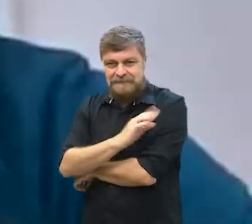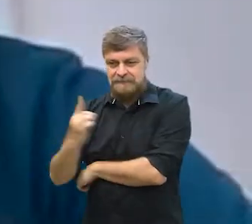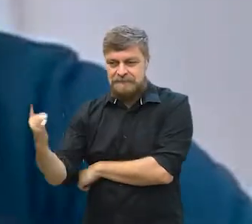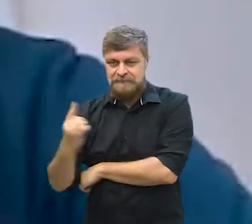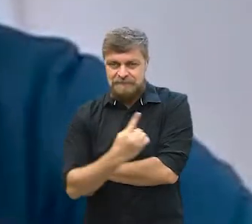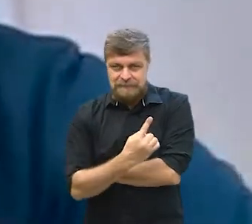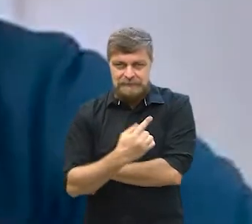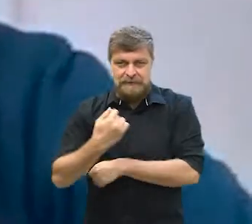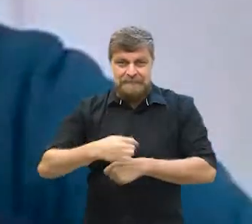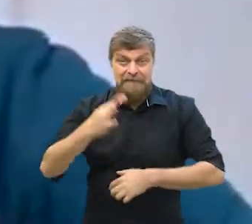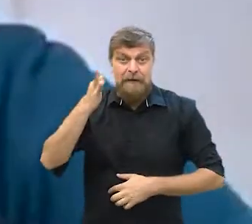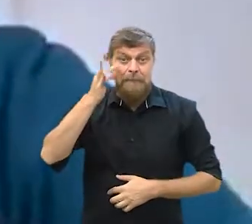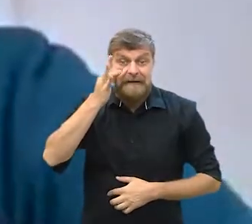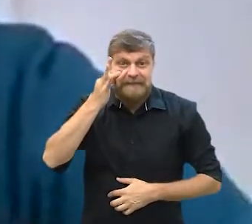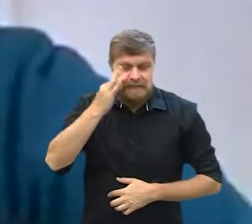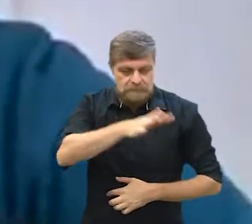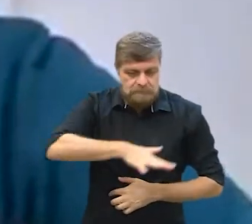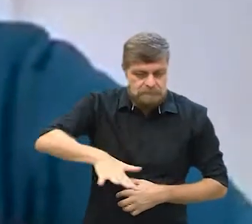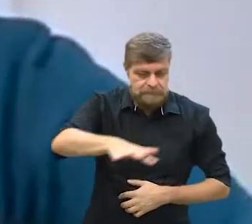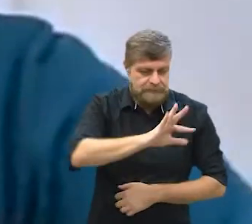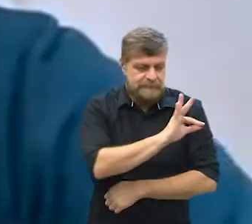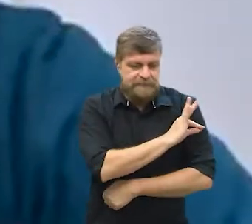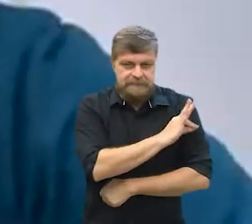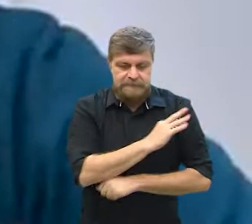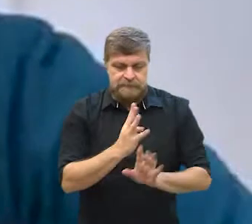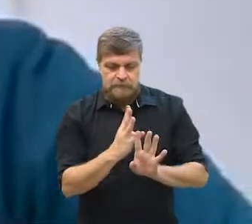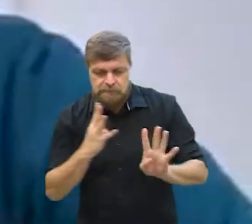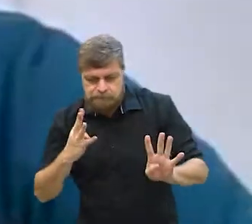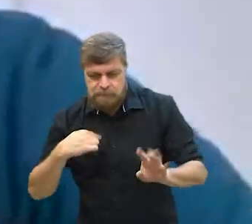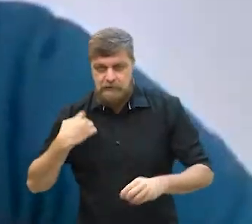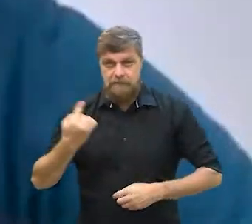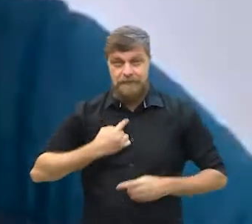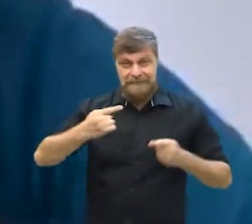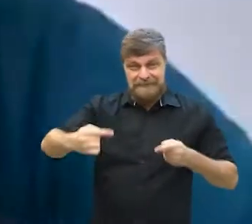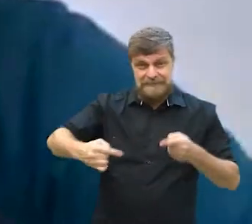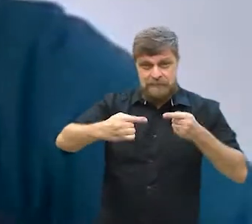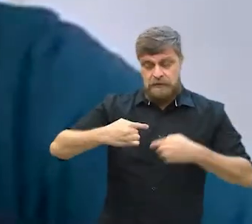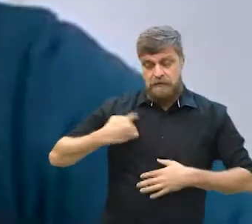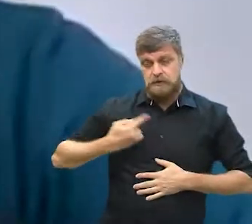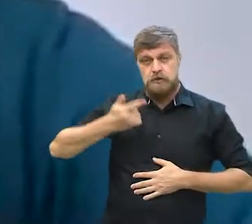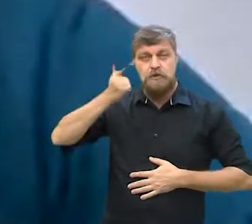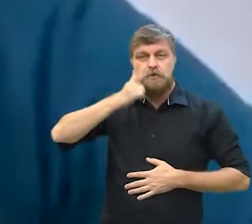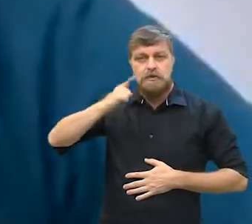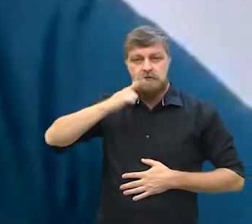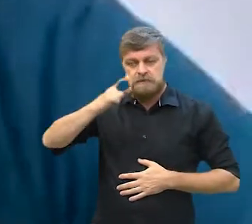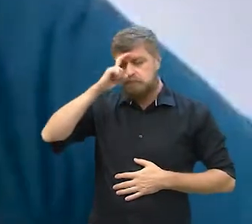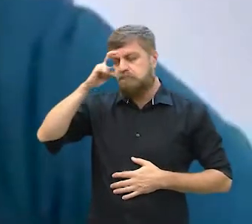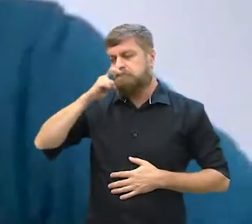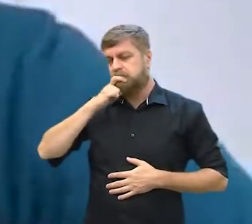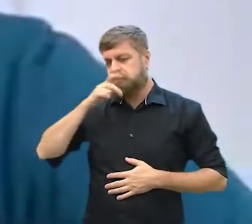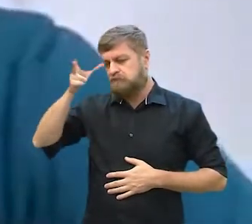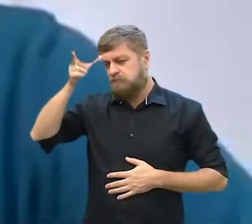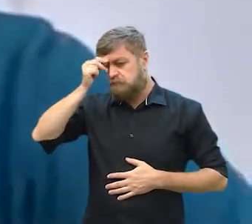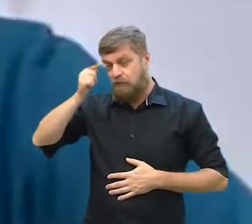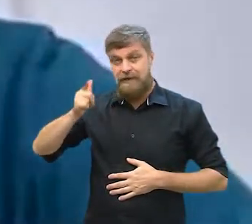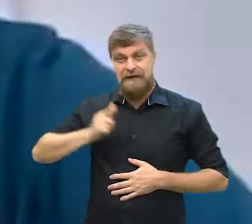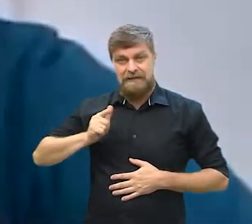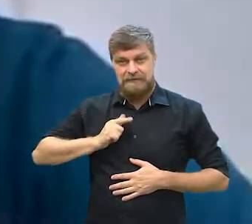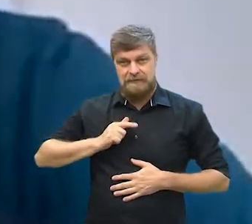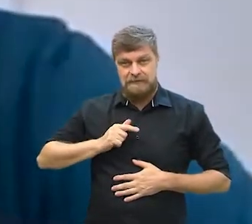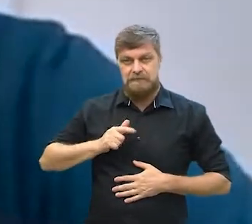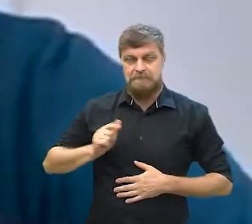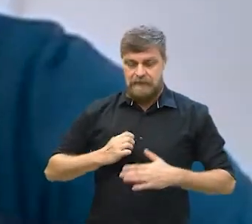exigiam maior demanda física, né, no espaço físico da prefeitura. Então, esse foi o desafio, conseguimos fazer isso com muito êxito, isso deu